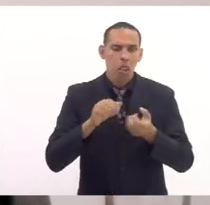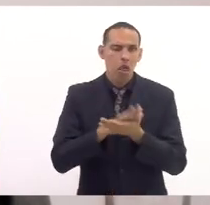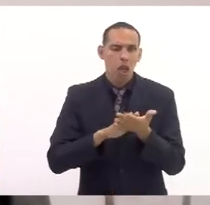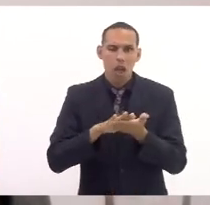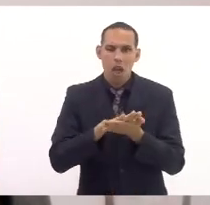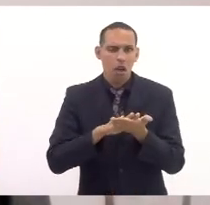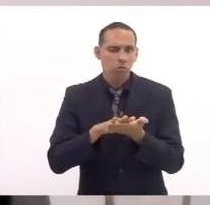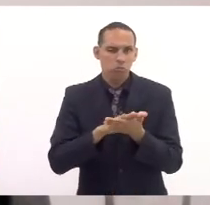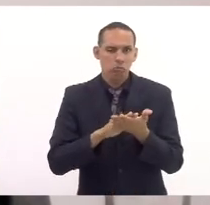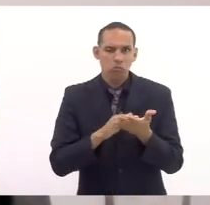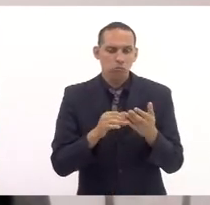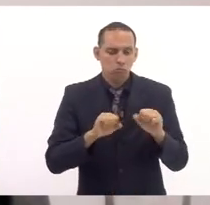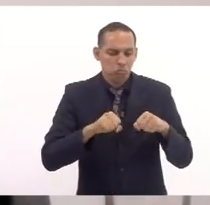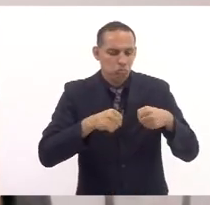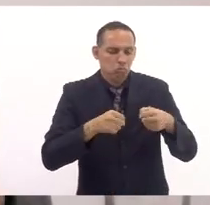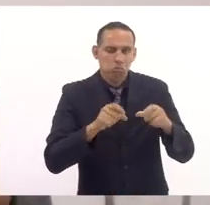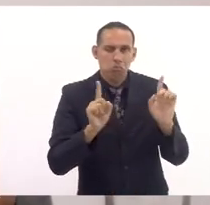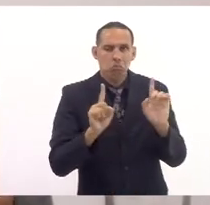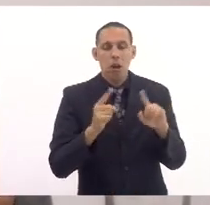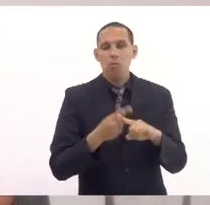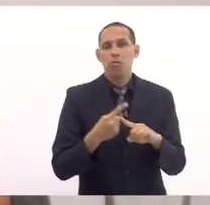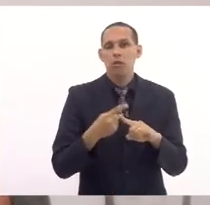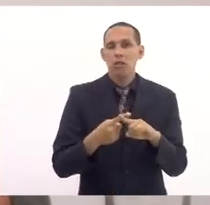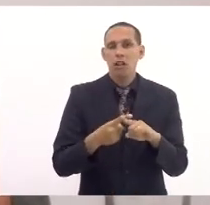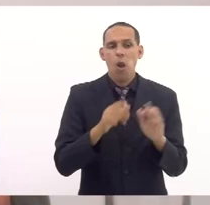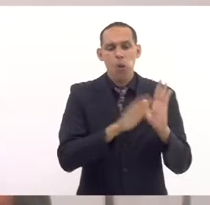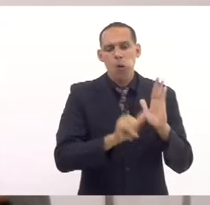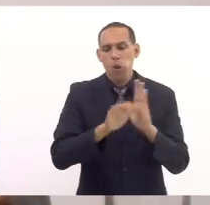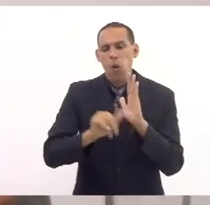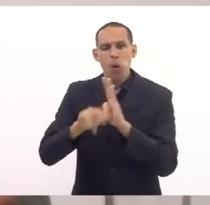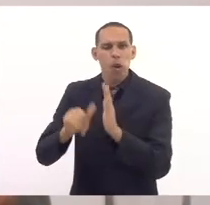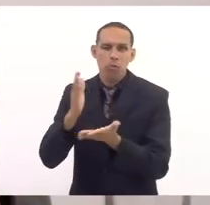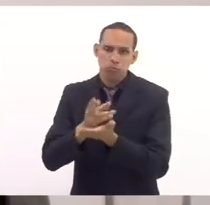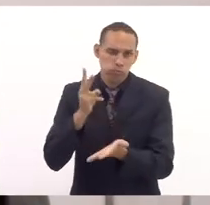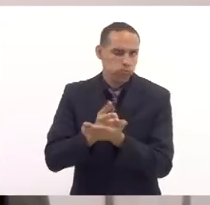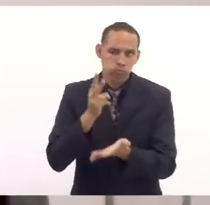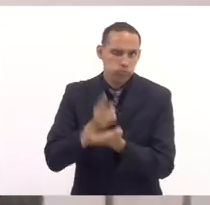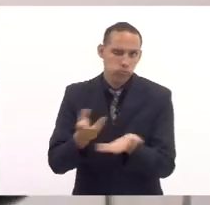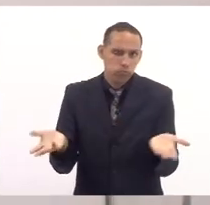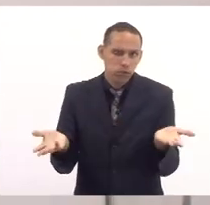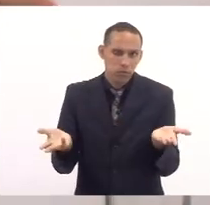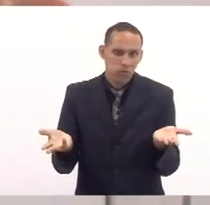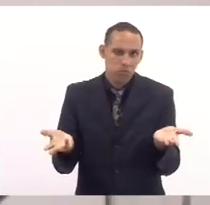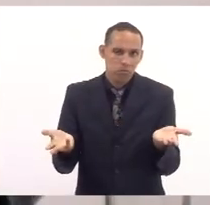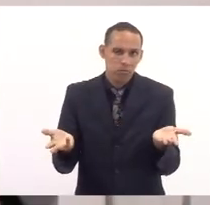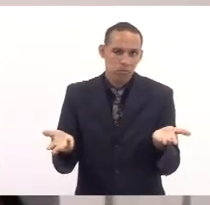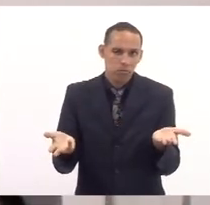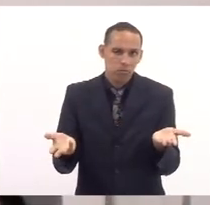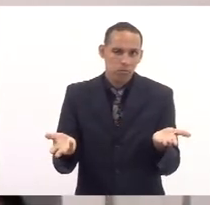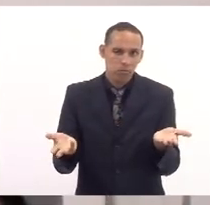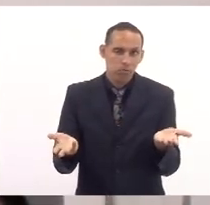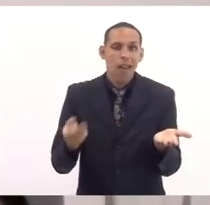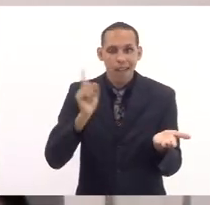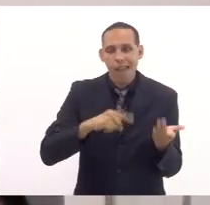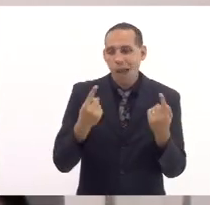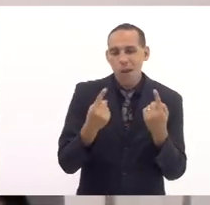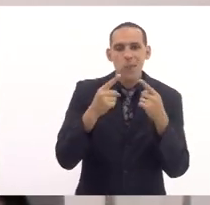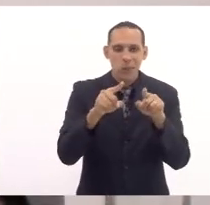fazê-lo funcionar, porque não se para de roubar cabo. É isso que o senhor está sendo